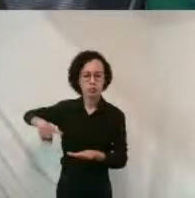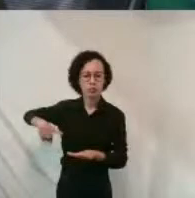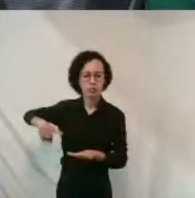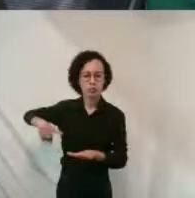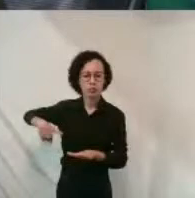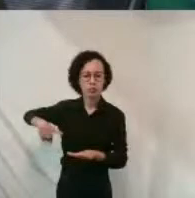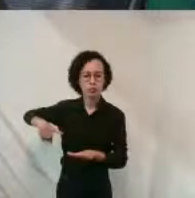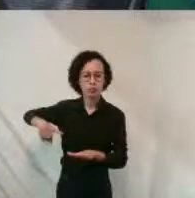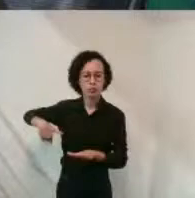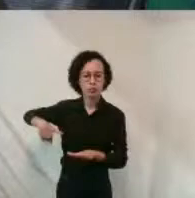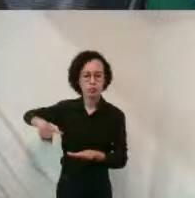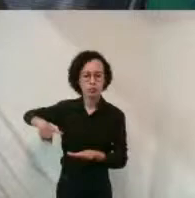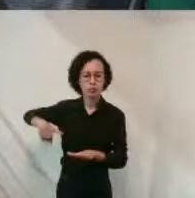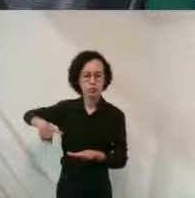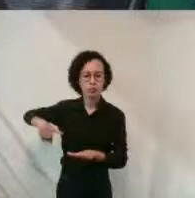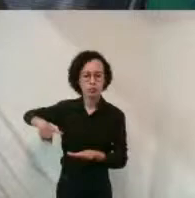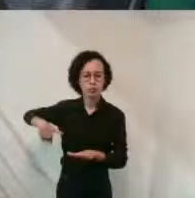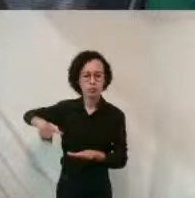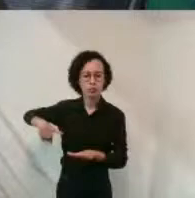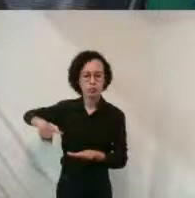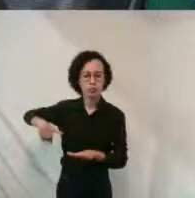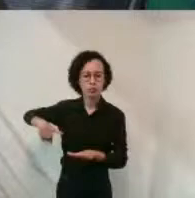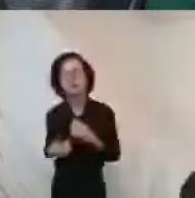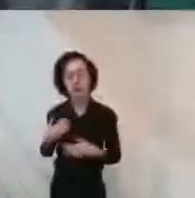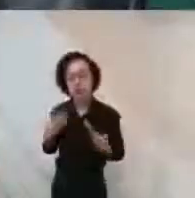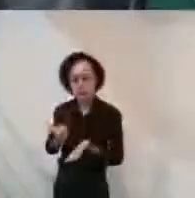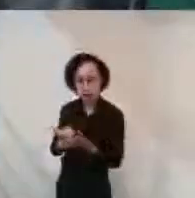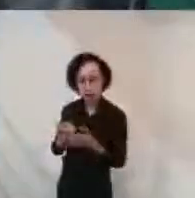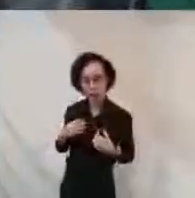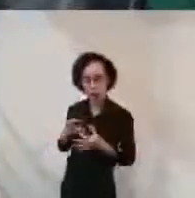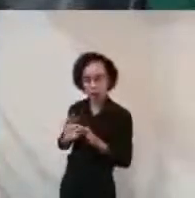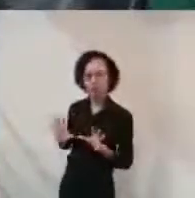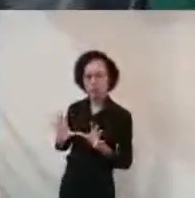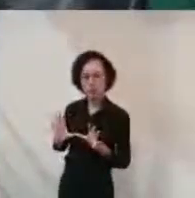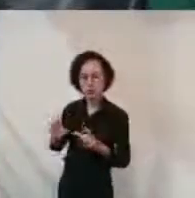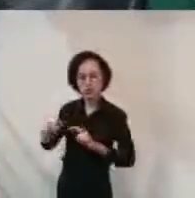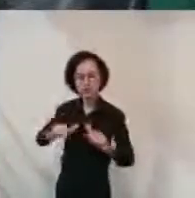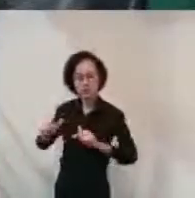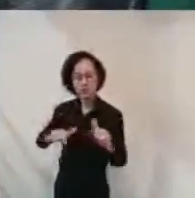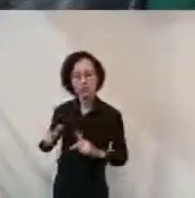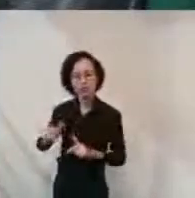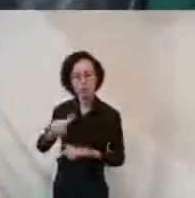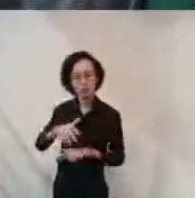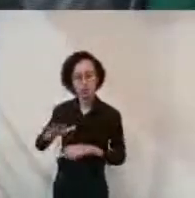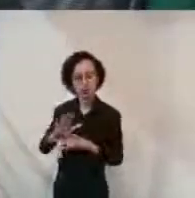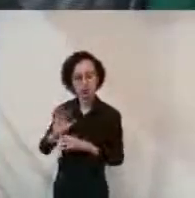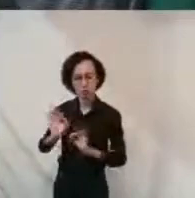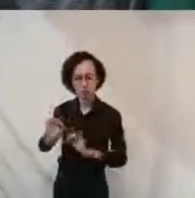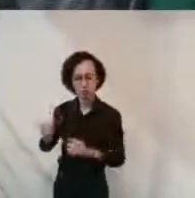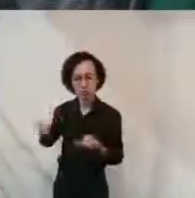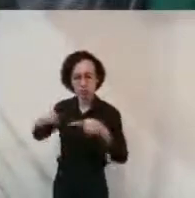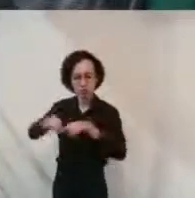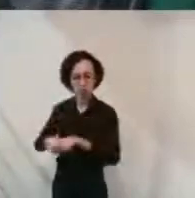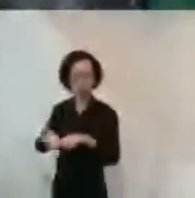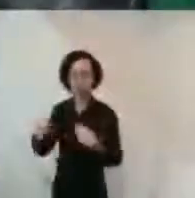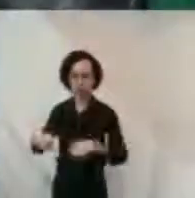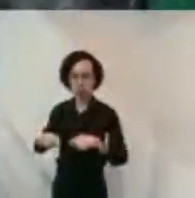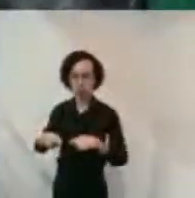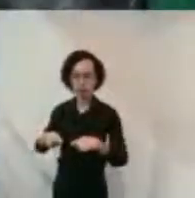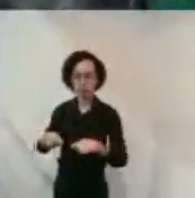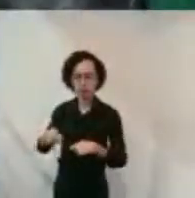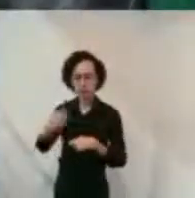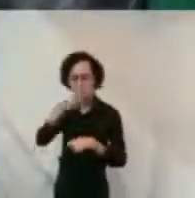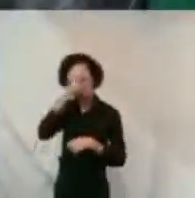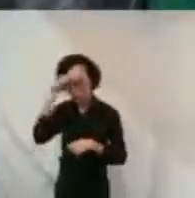Lá na Secretaria Nacional de Saneamento e fazendo um trabalho nessa direção e só com parceria. Tem que convencer o